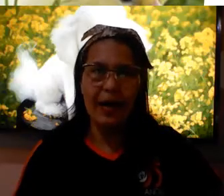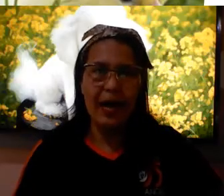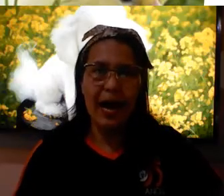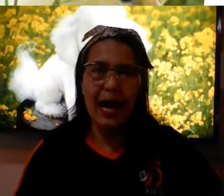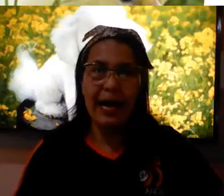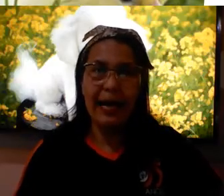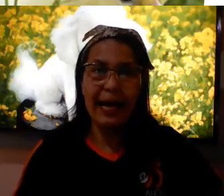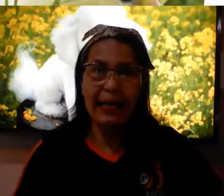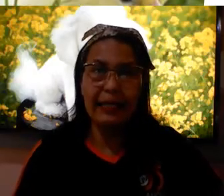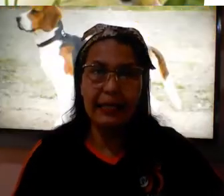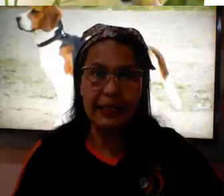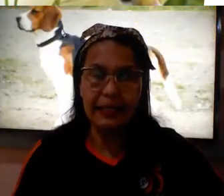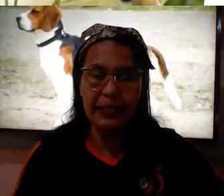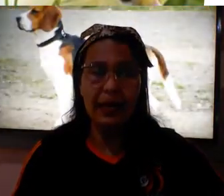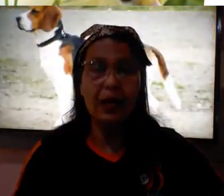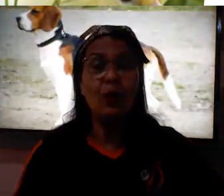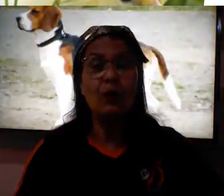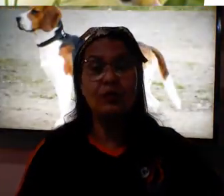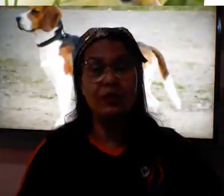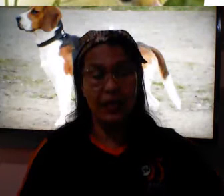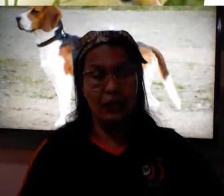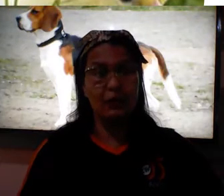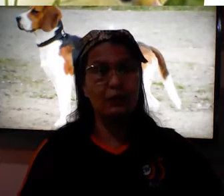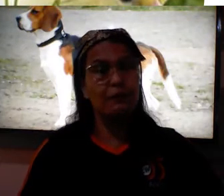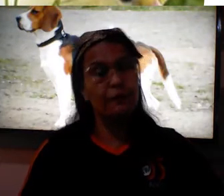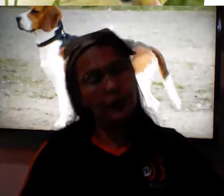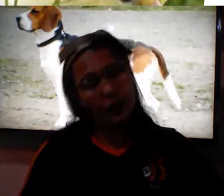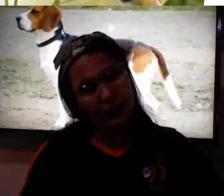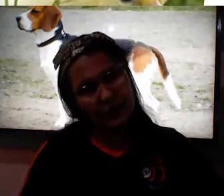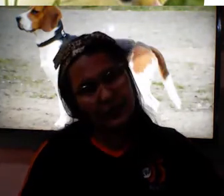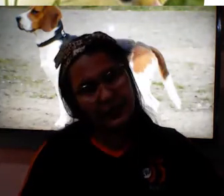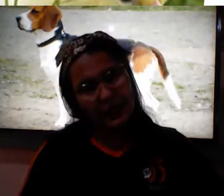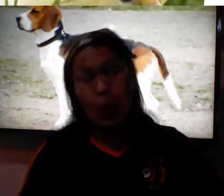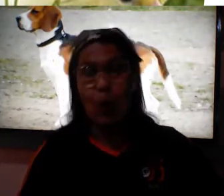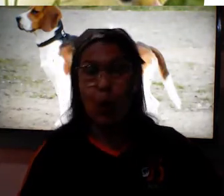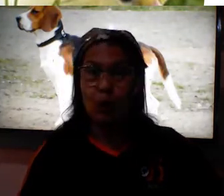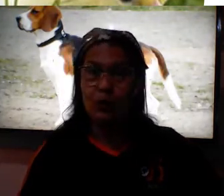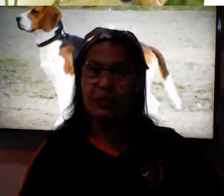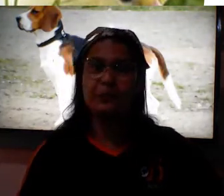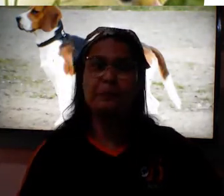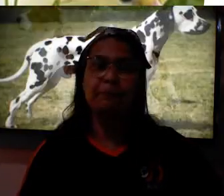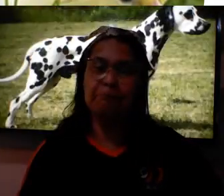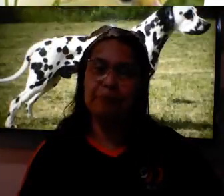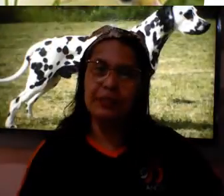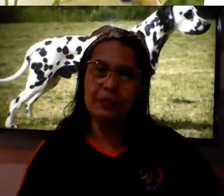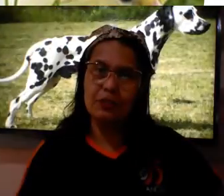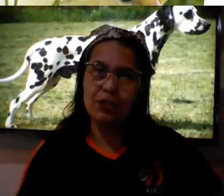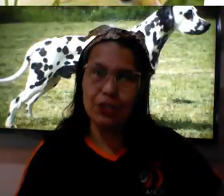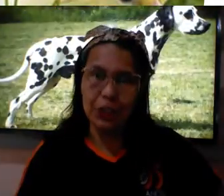Vejam a galinha com seus filhotes, os